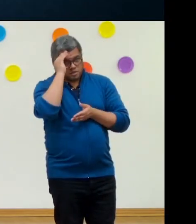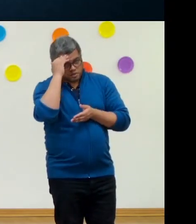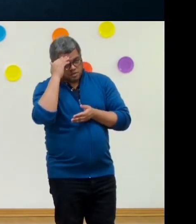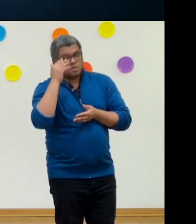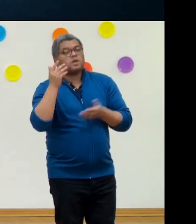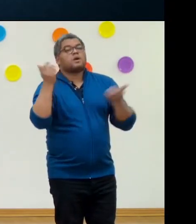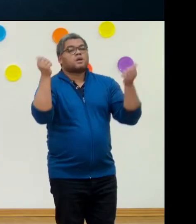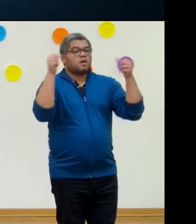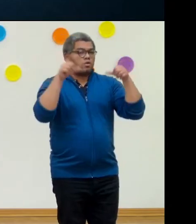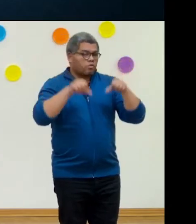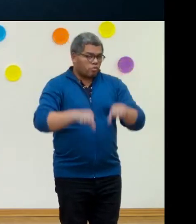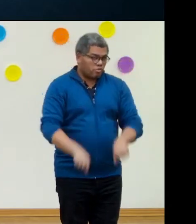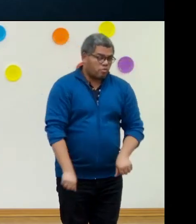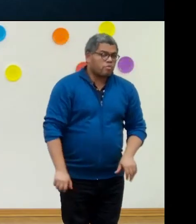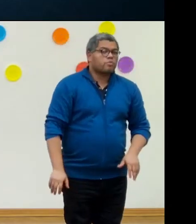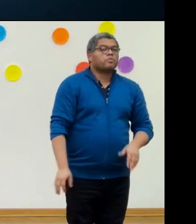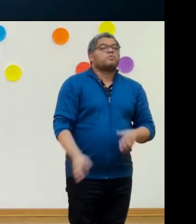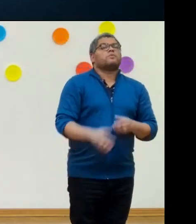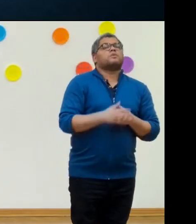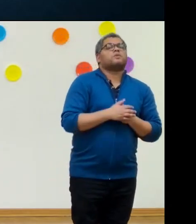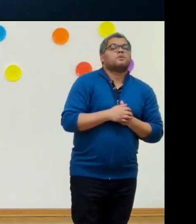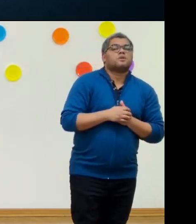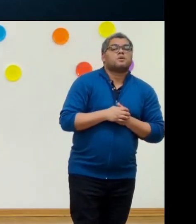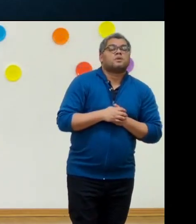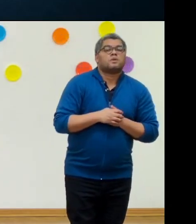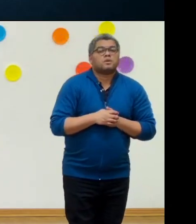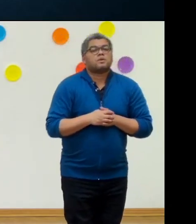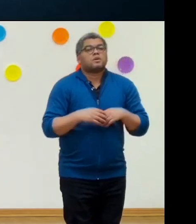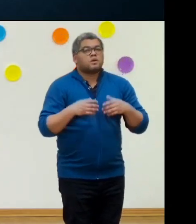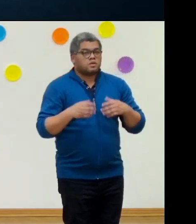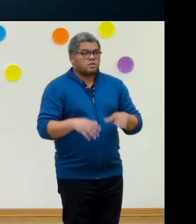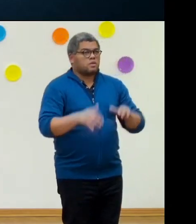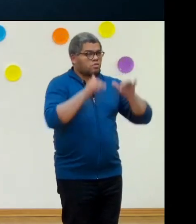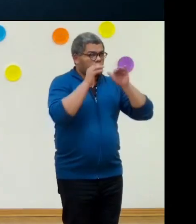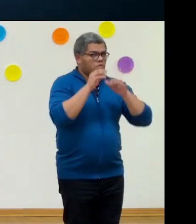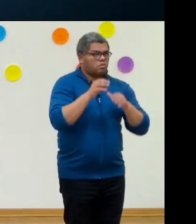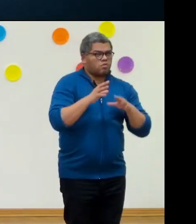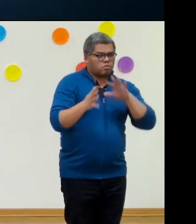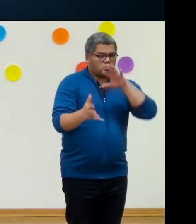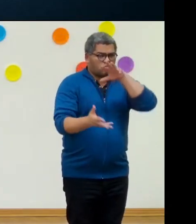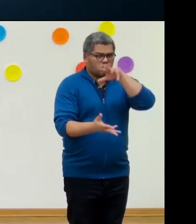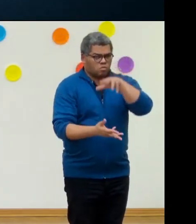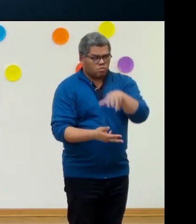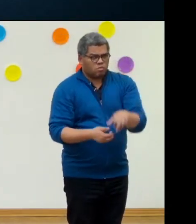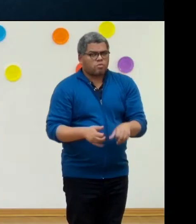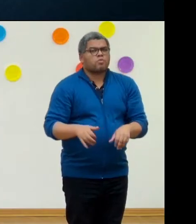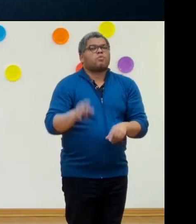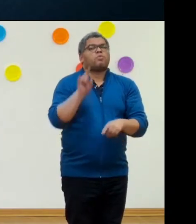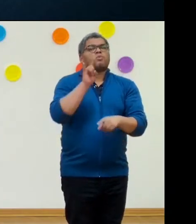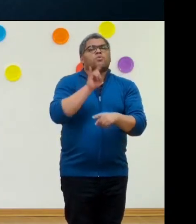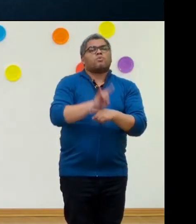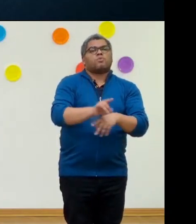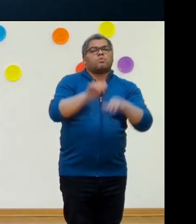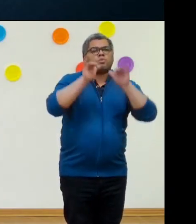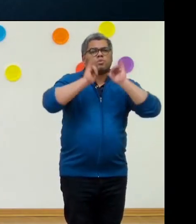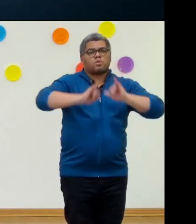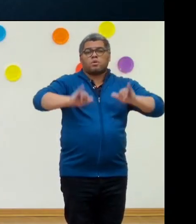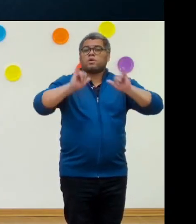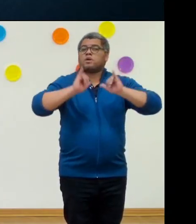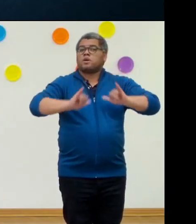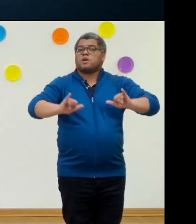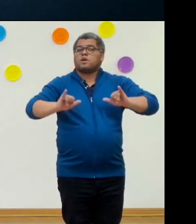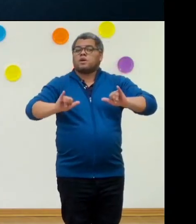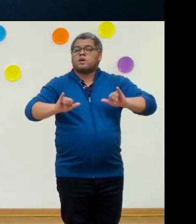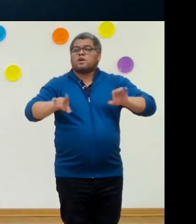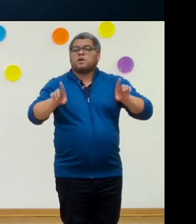está de brincadeira com esse pecado, está promovendo, está facilitando para todo mundo, e já vi que Deus perdoa. E graças